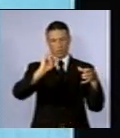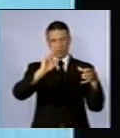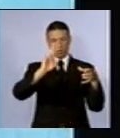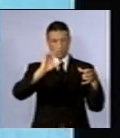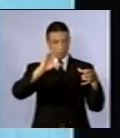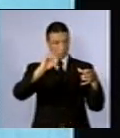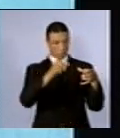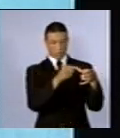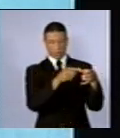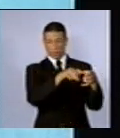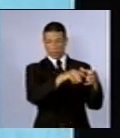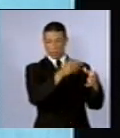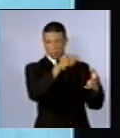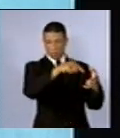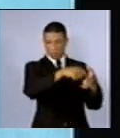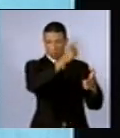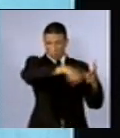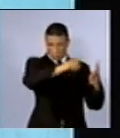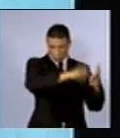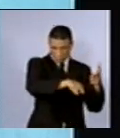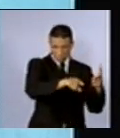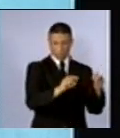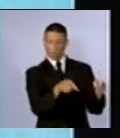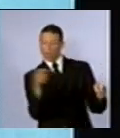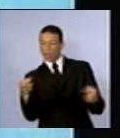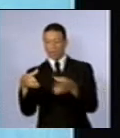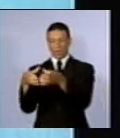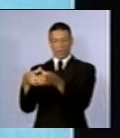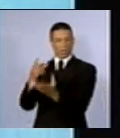outro assume integralmente a potência